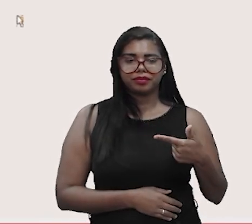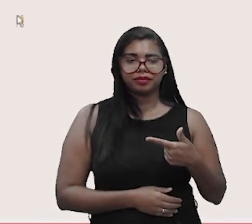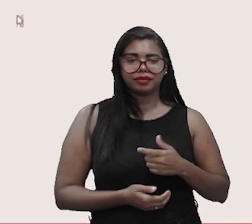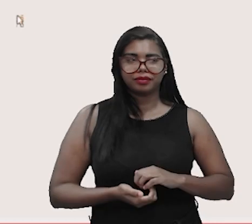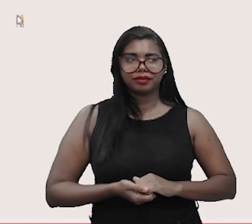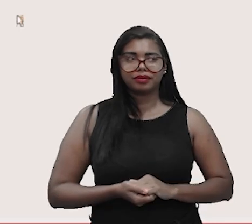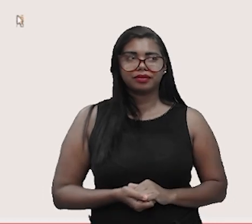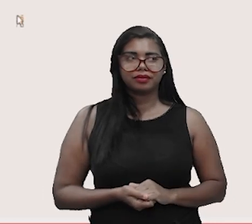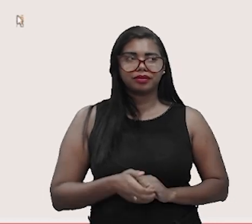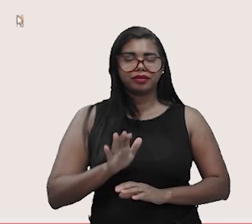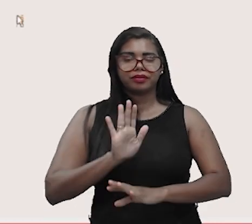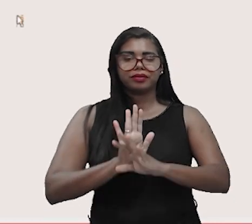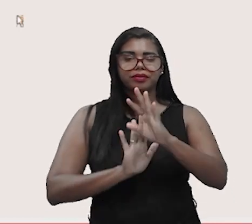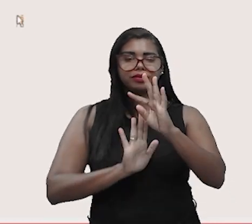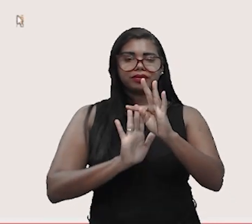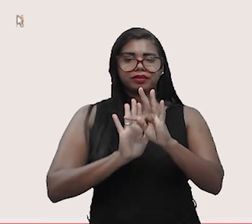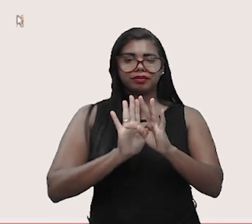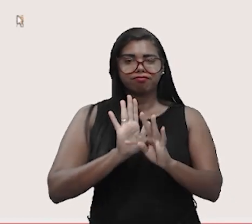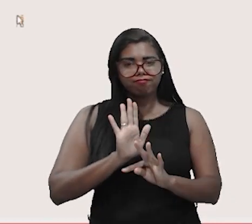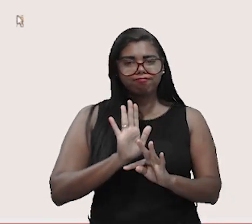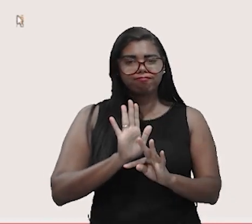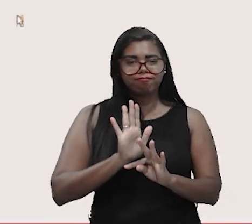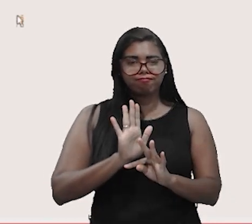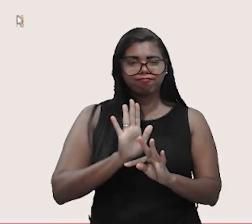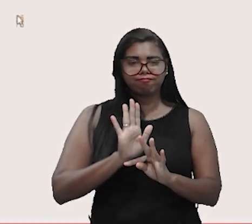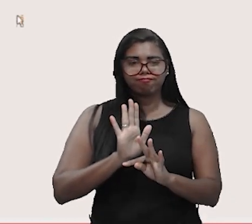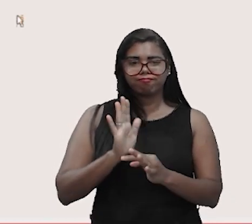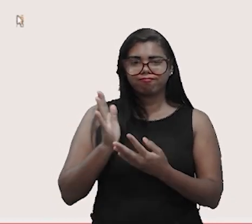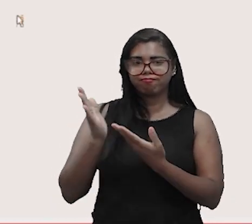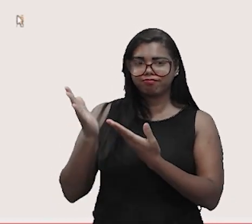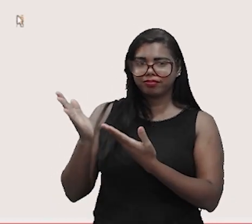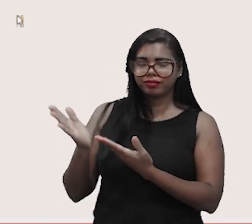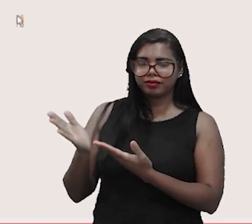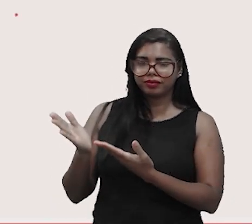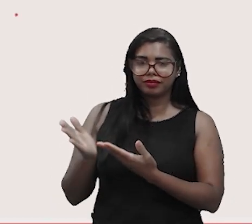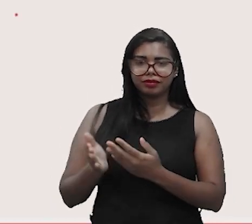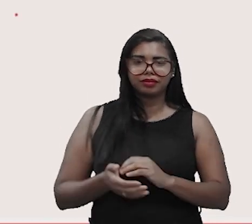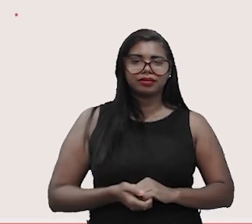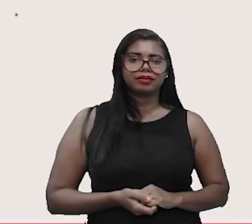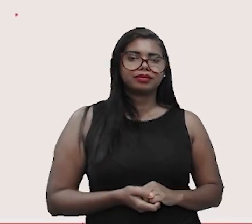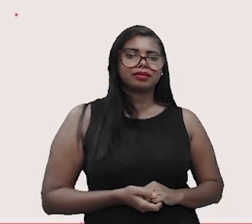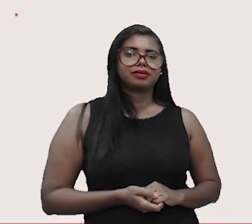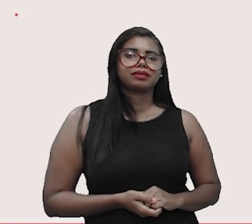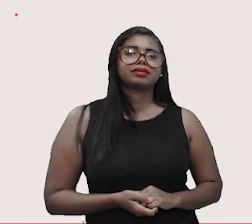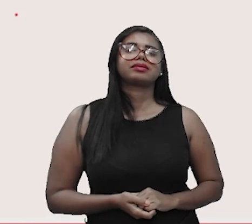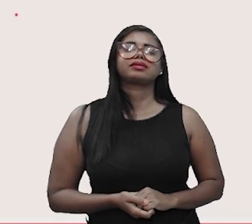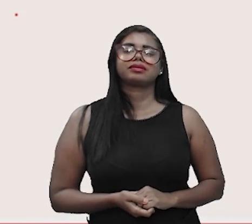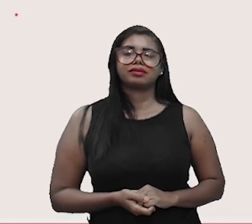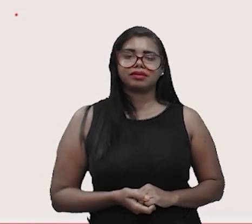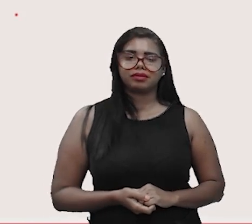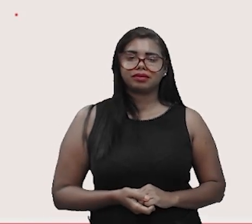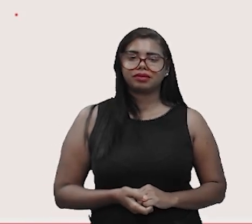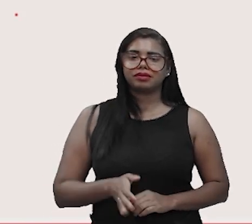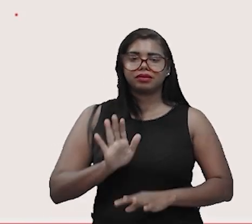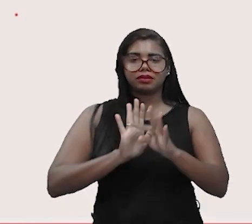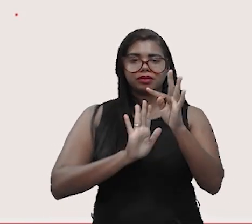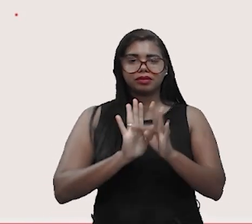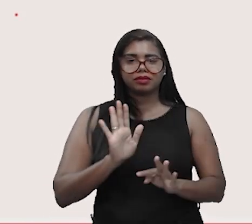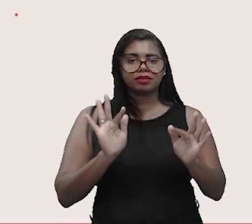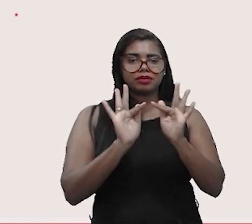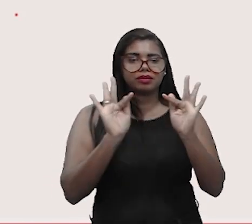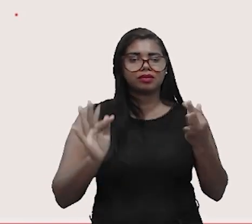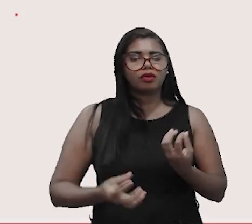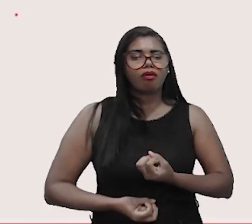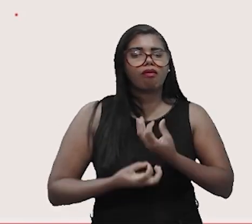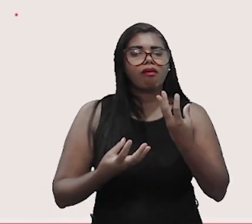texto, predomina, olha só, a função poética